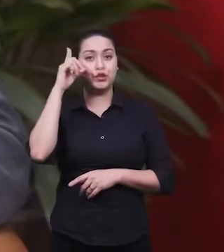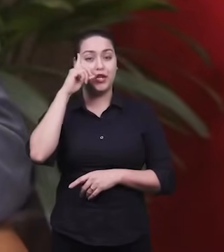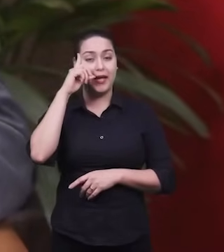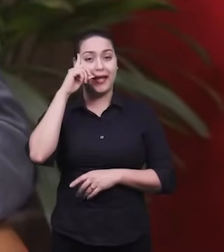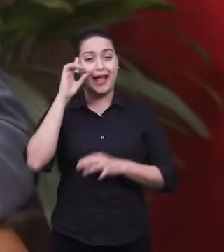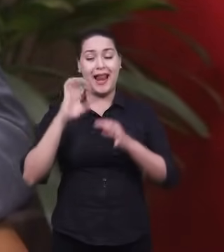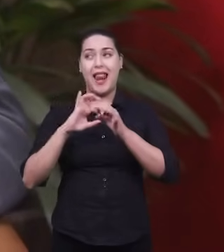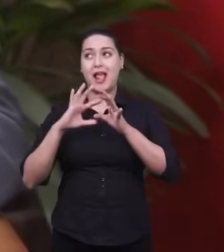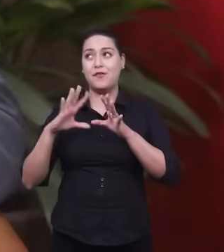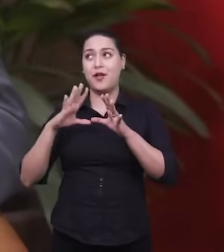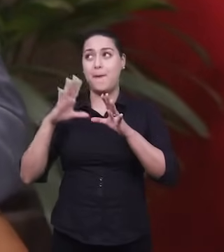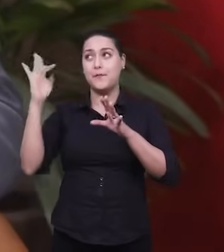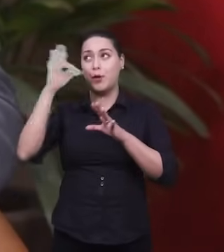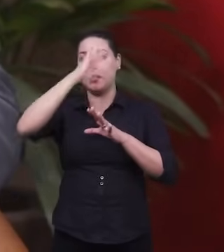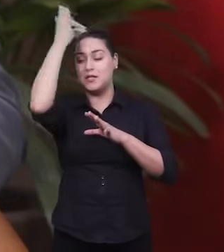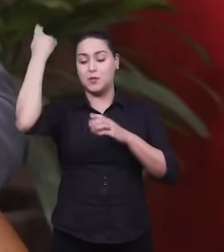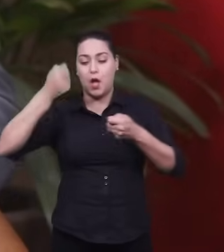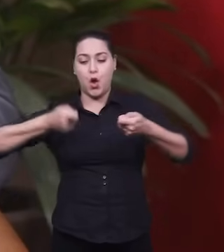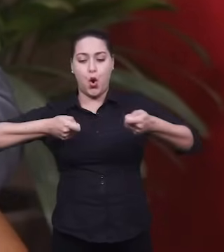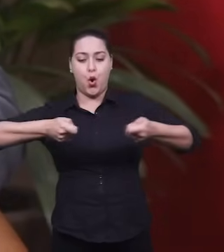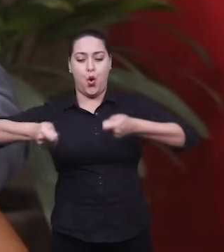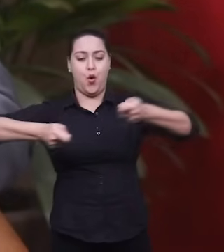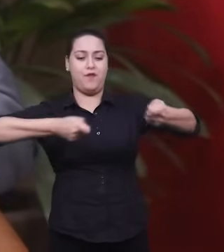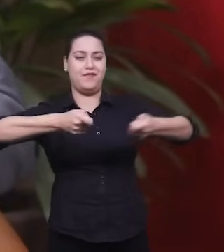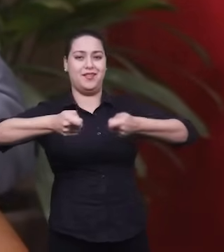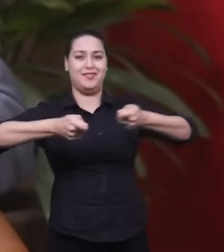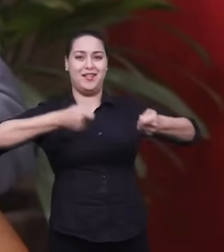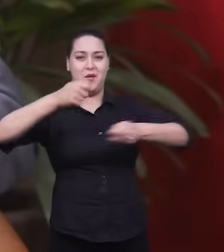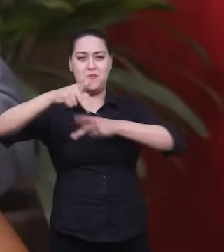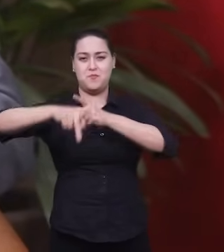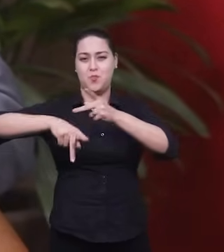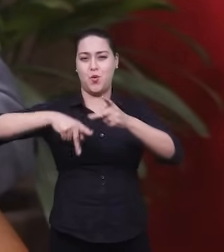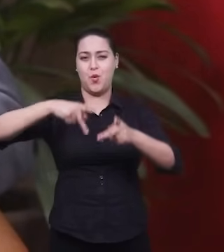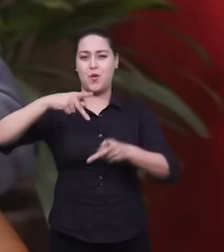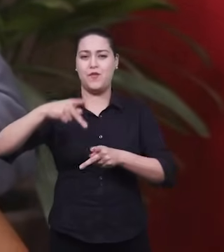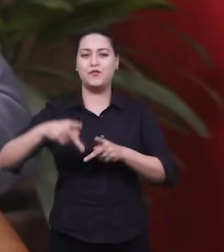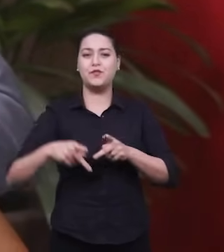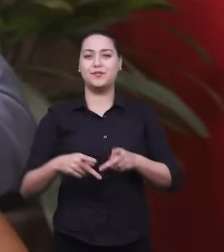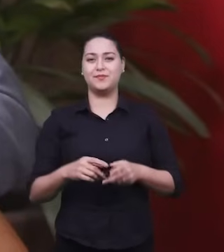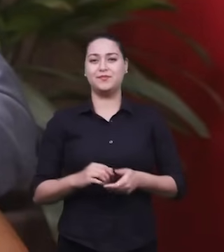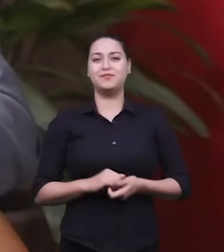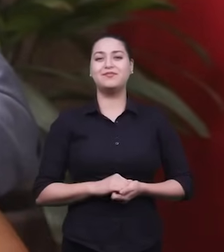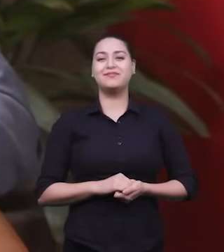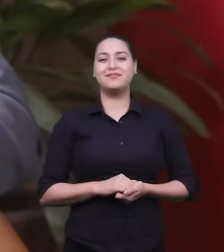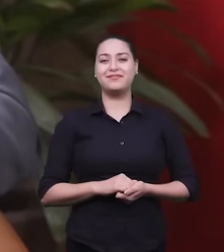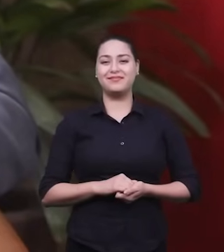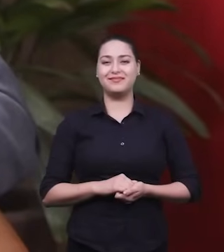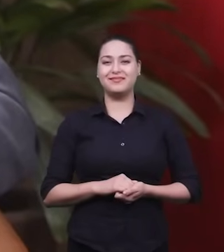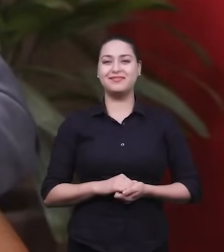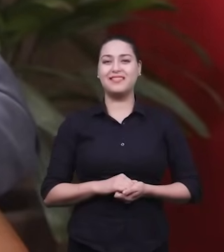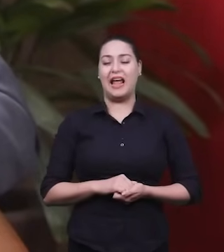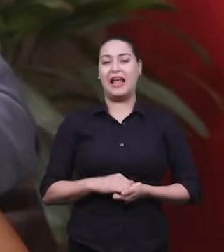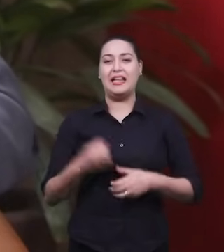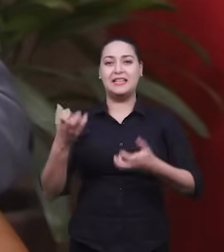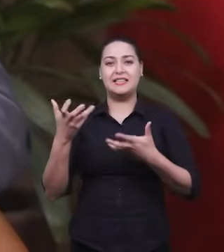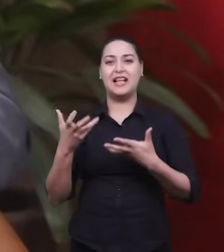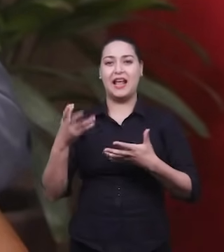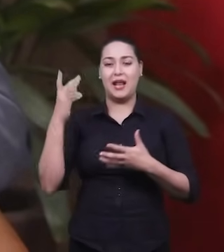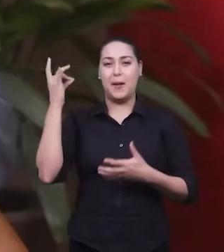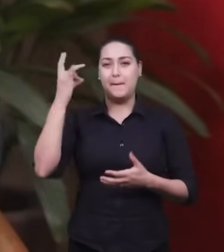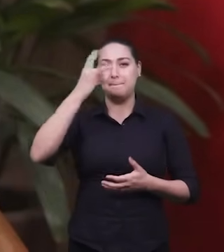Espírito Santo governe o povo, governe aqueles que querem a bênção de Deus, que